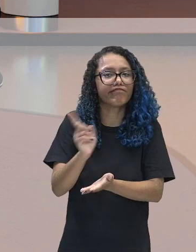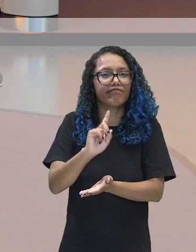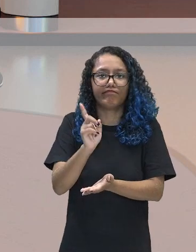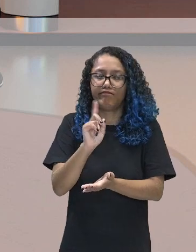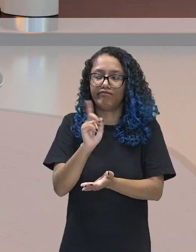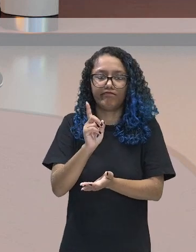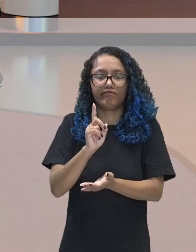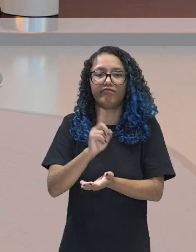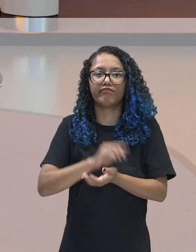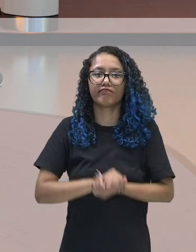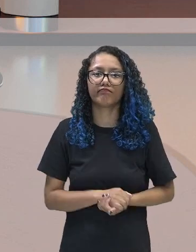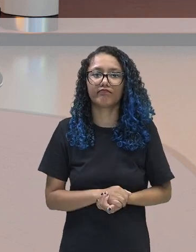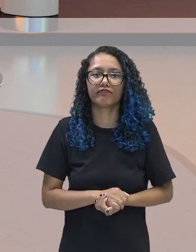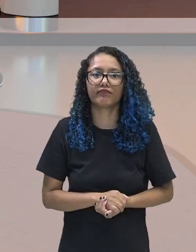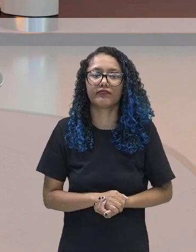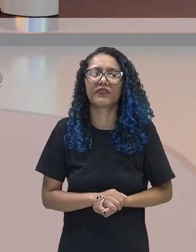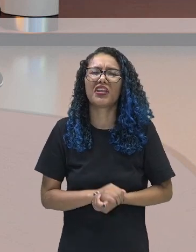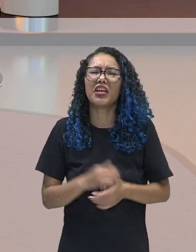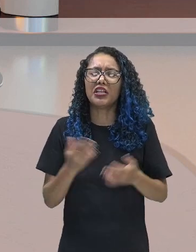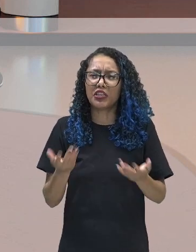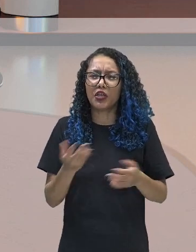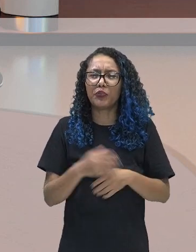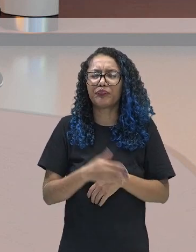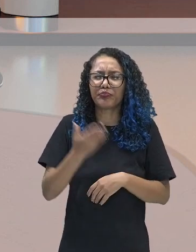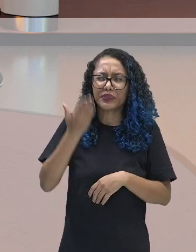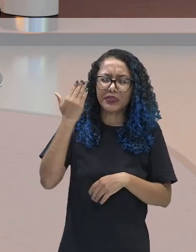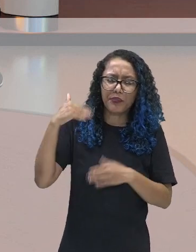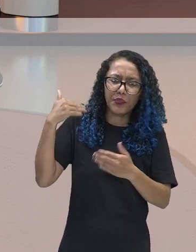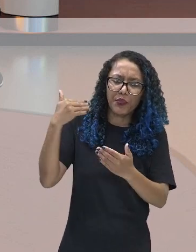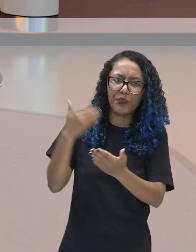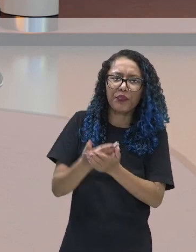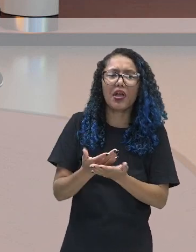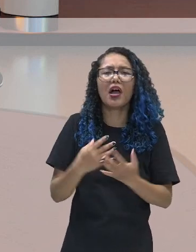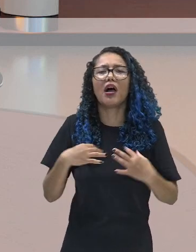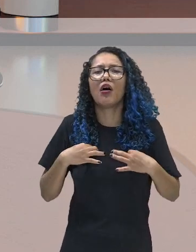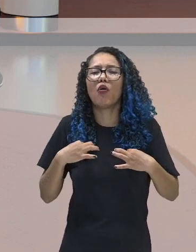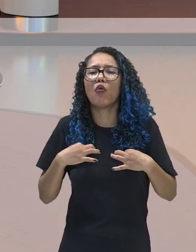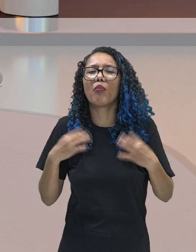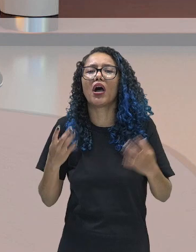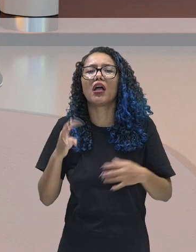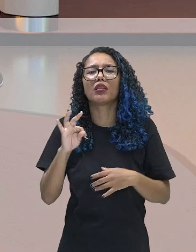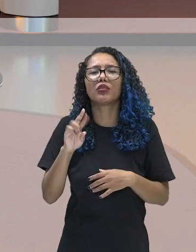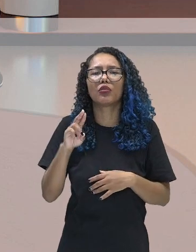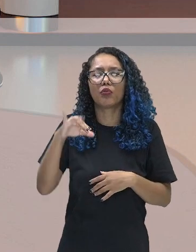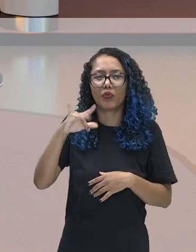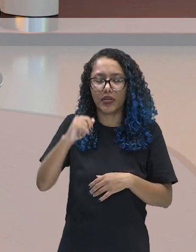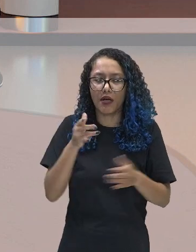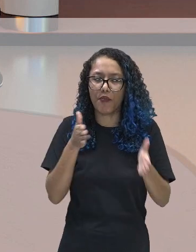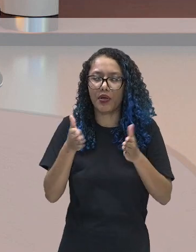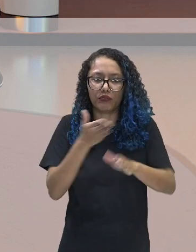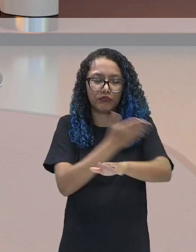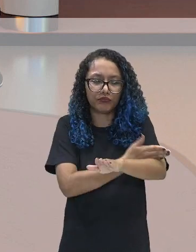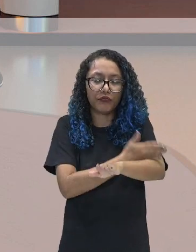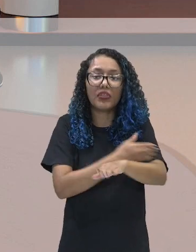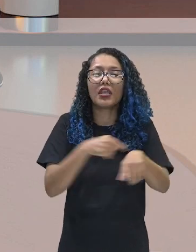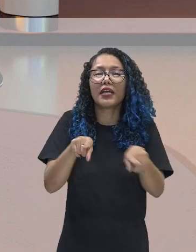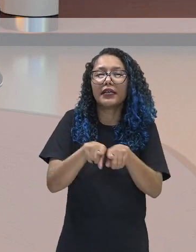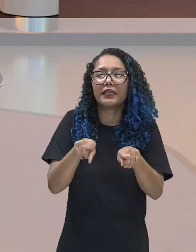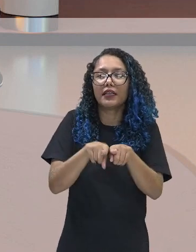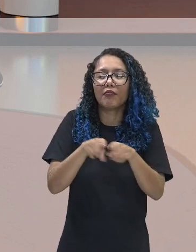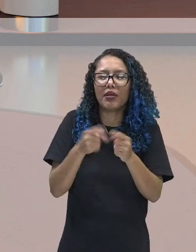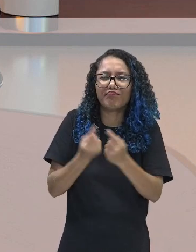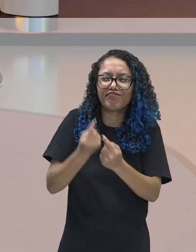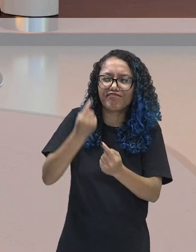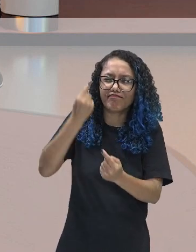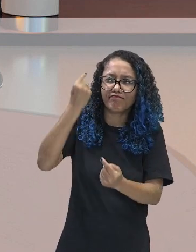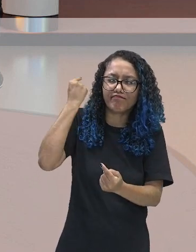anos, se vestiram túnicas, por exemplo. Na Idade Média, e também, vamos pegar um pouquinho mais atrás, na Idade